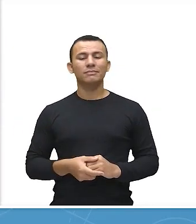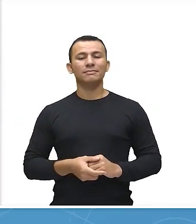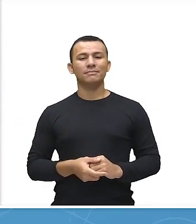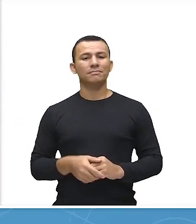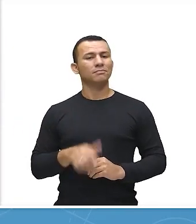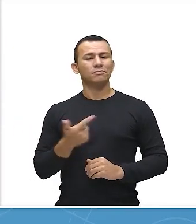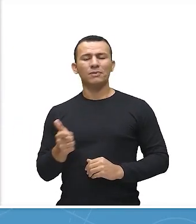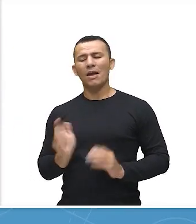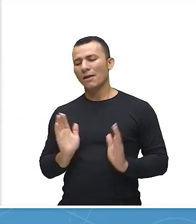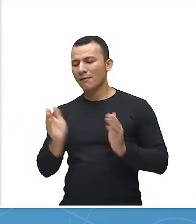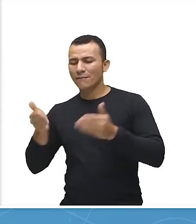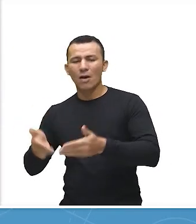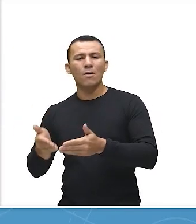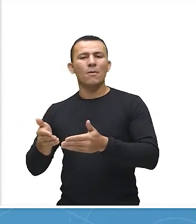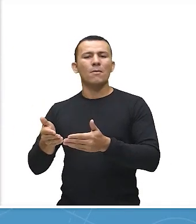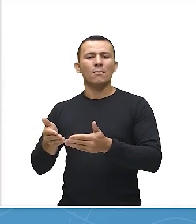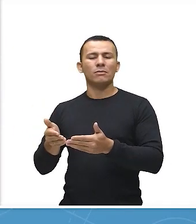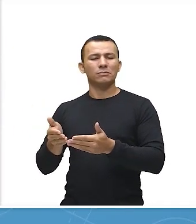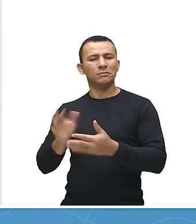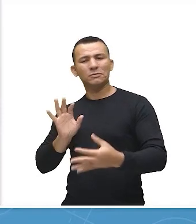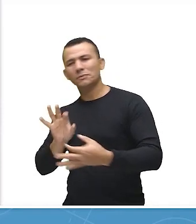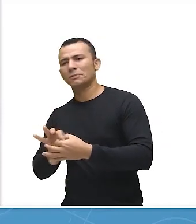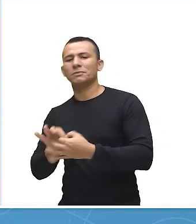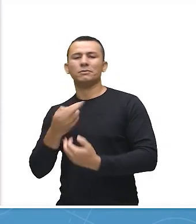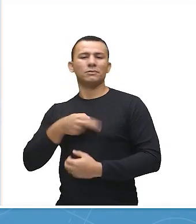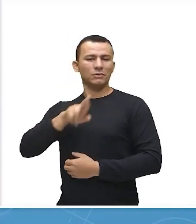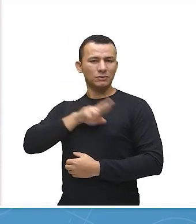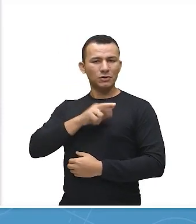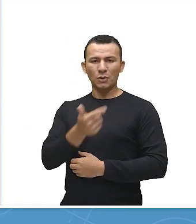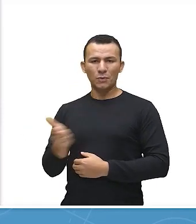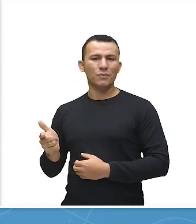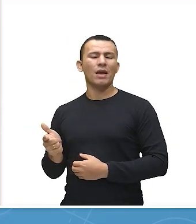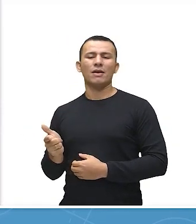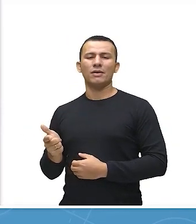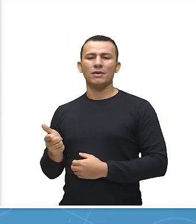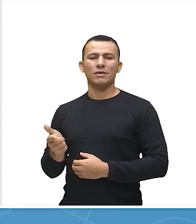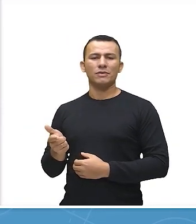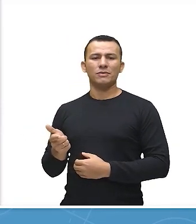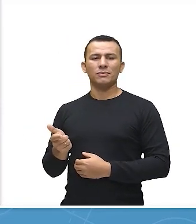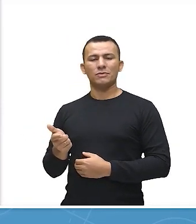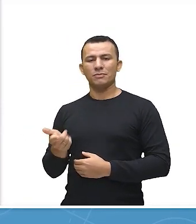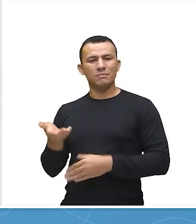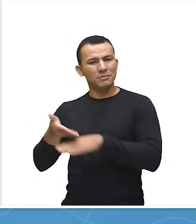que era música sacra? Vocês lembram que a gente conversou? A gente falou agorinha sobre música sacra,